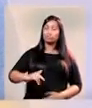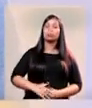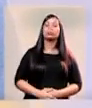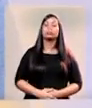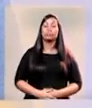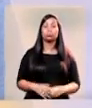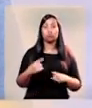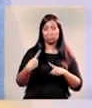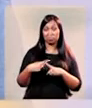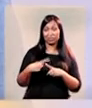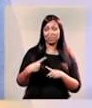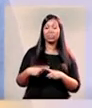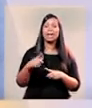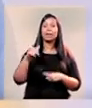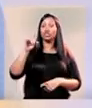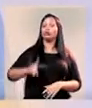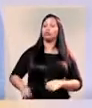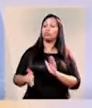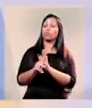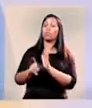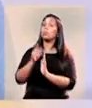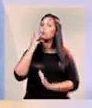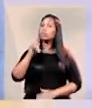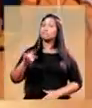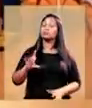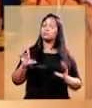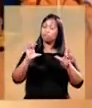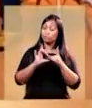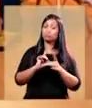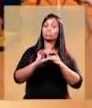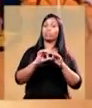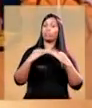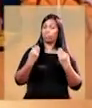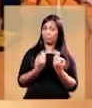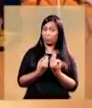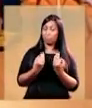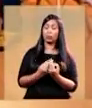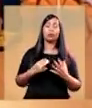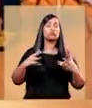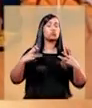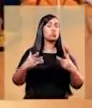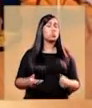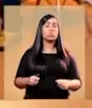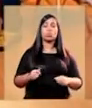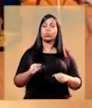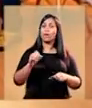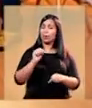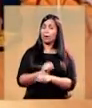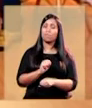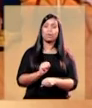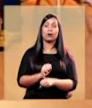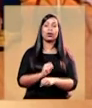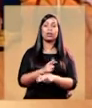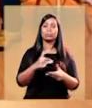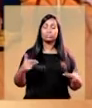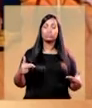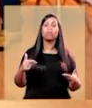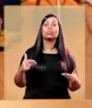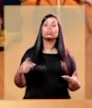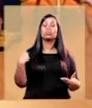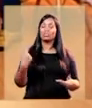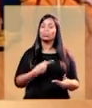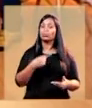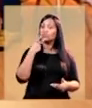criança, né? Porque é um direito da criança estar no seio familiar. Esgotada toda essa possibilidade, aí sim